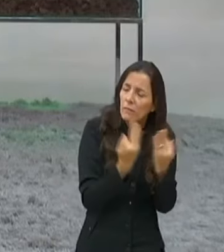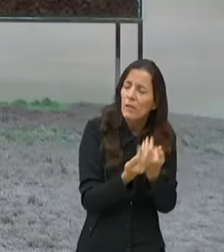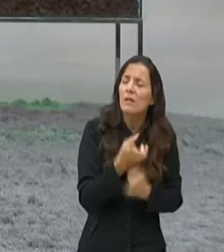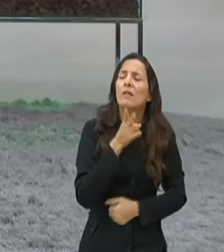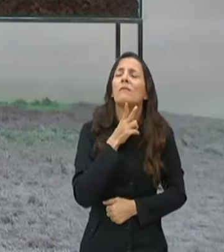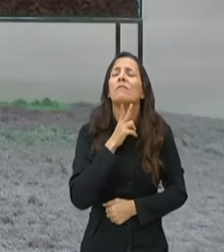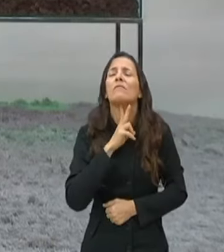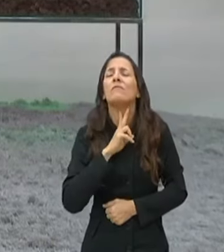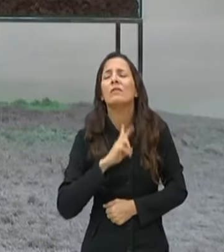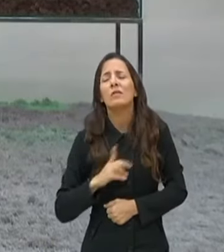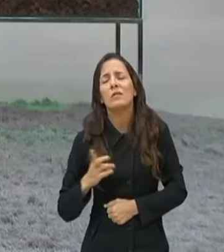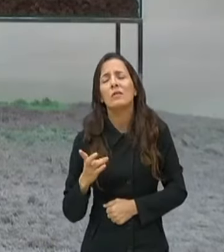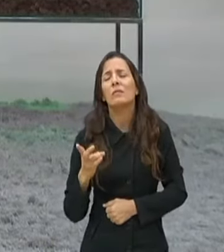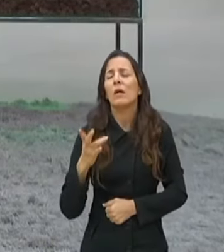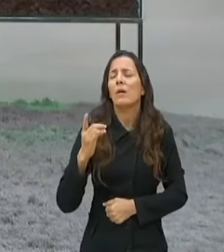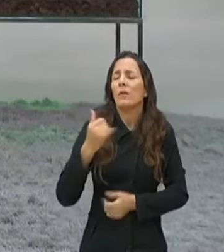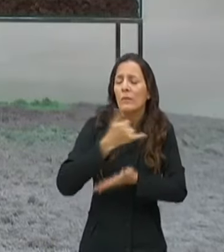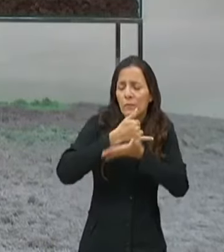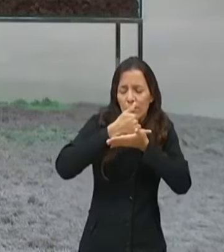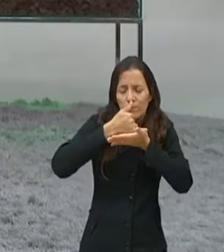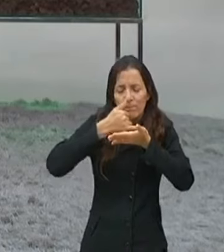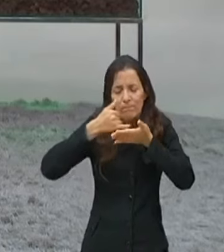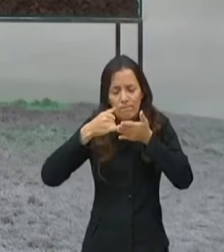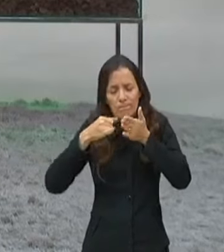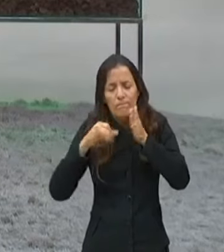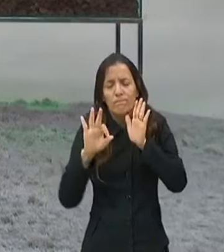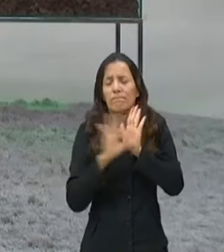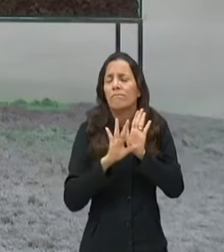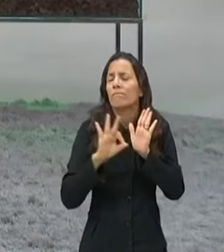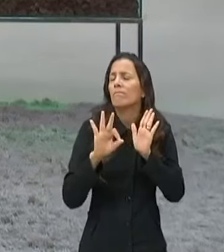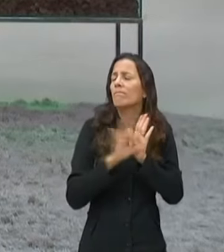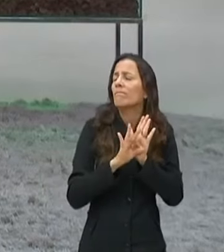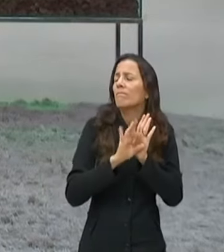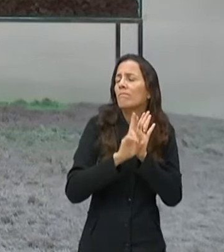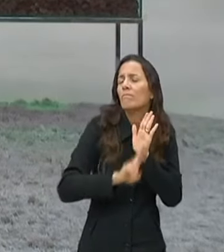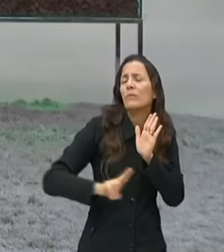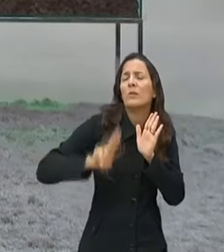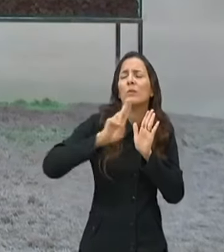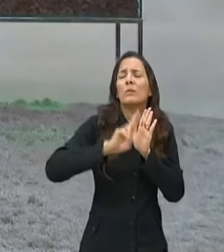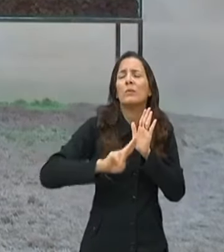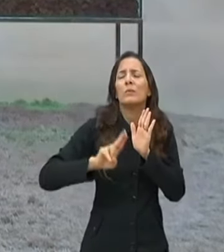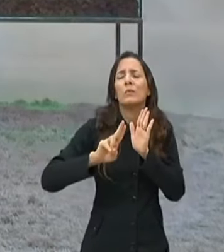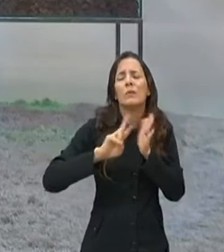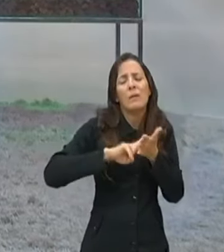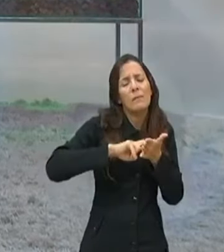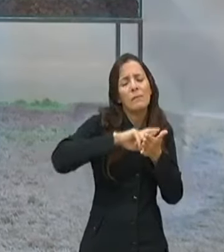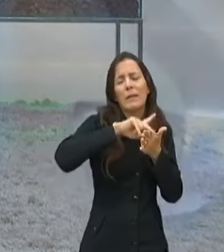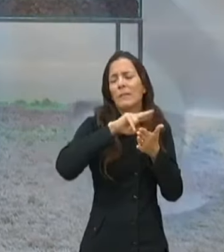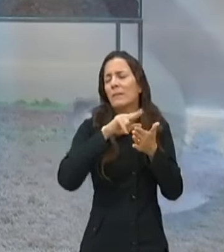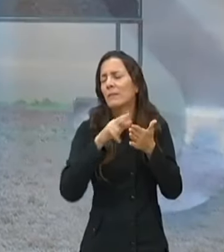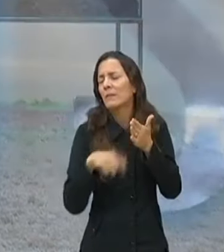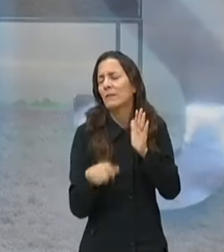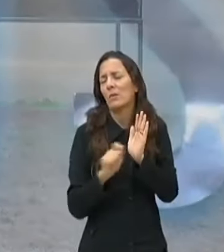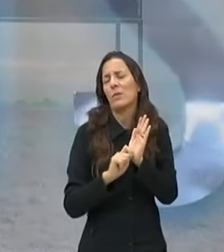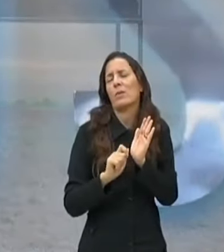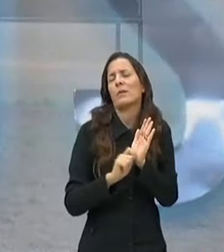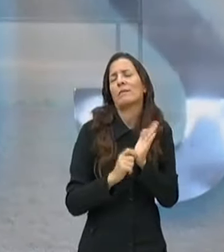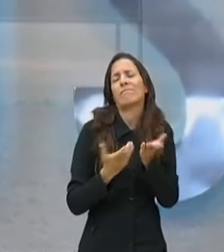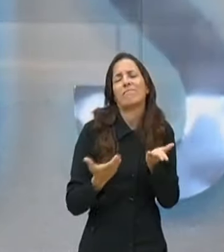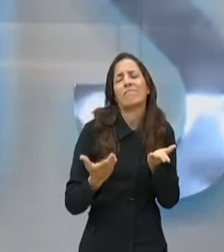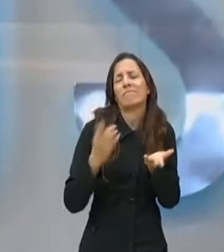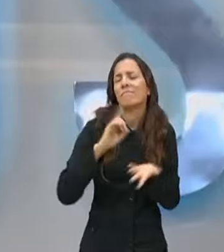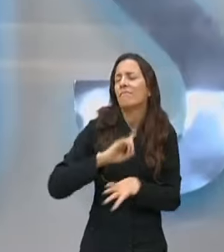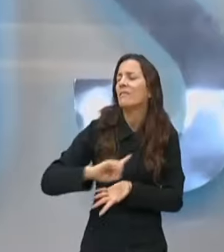na maconha, na cocaína e em outras drogas. Deus, quantos filhos